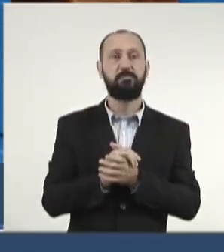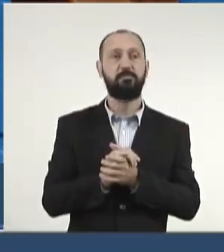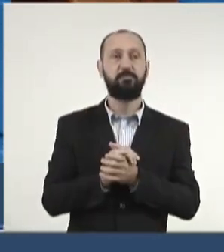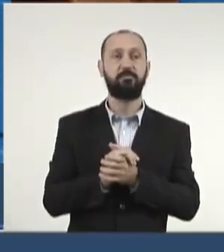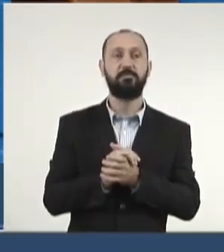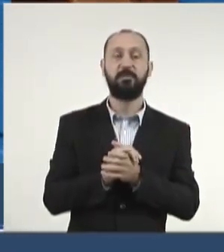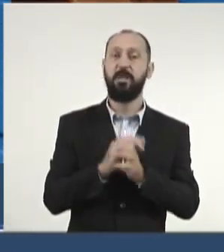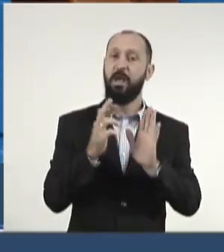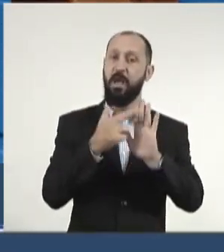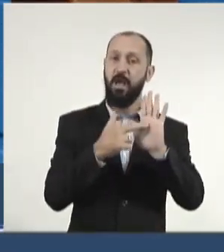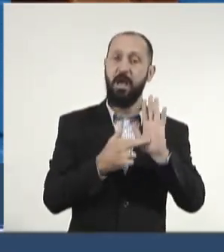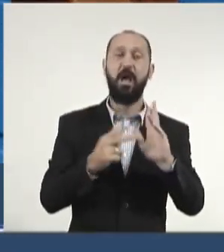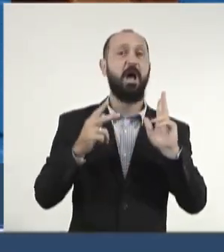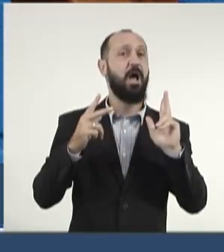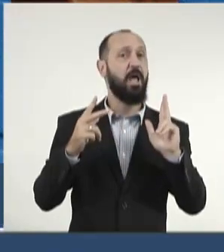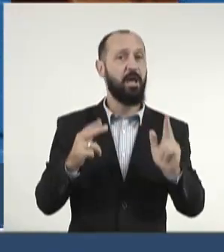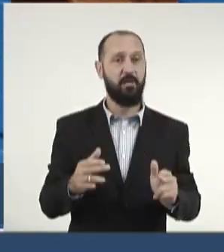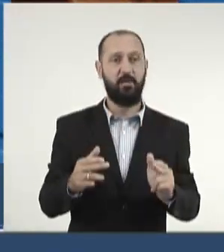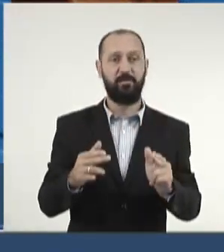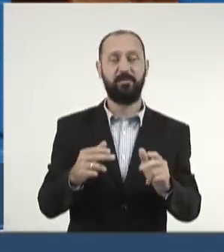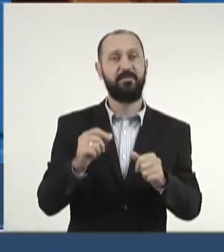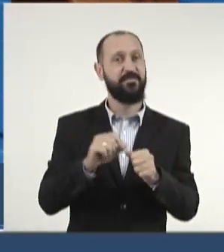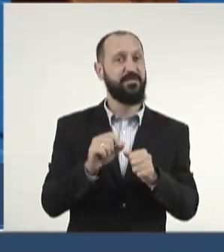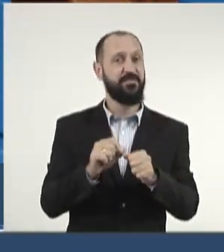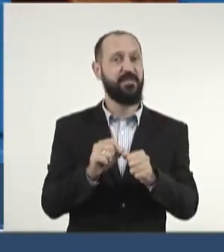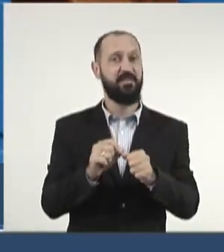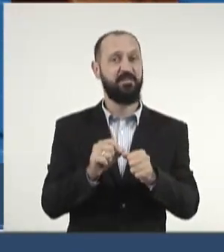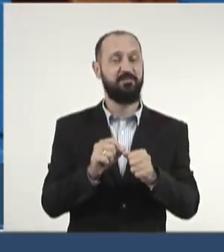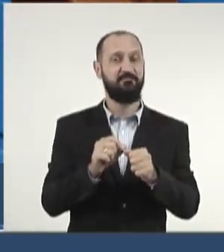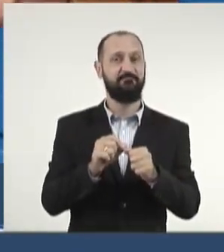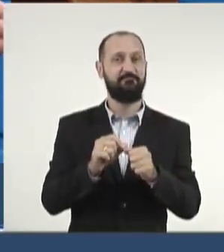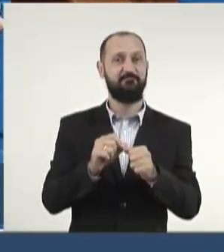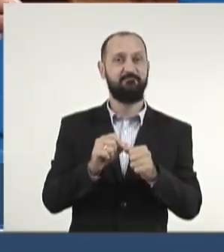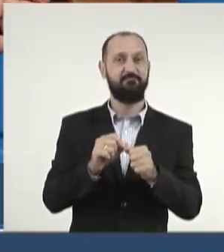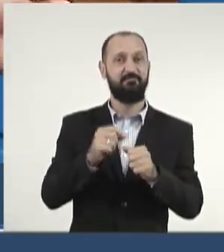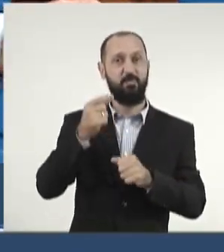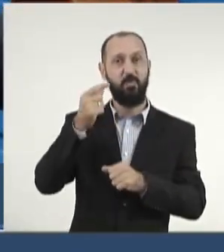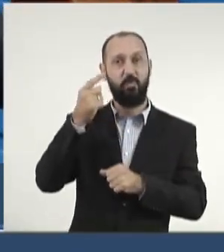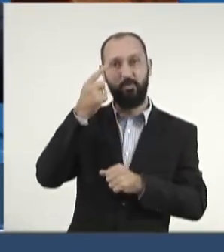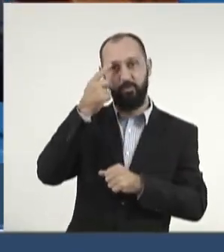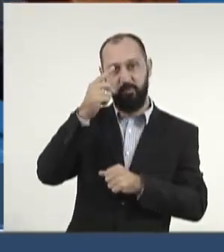nas mesmas condições que foram realizadas no dia anterior,